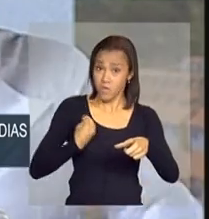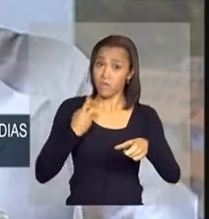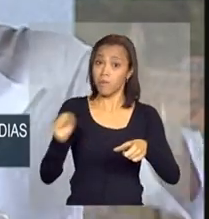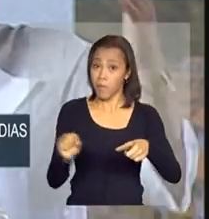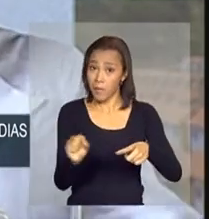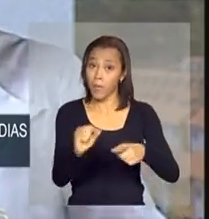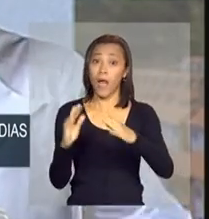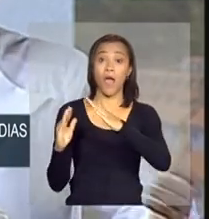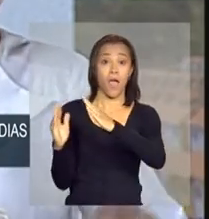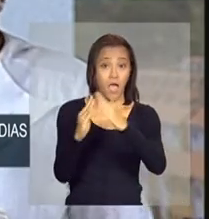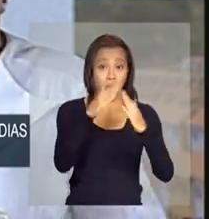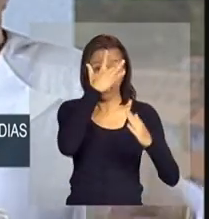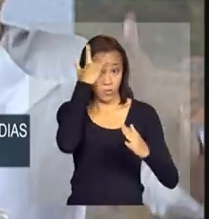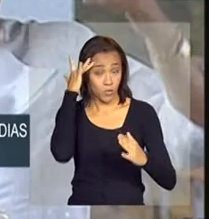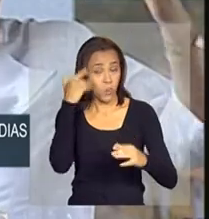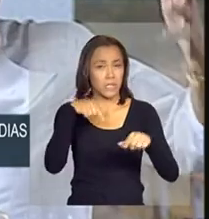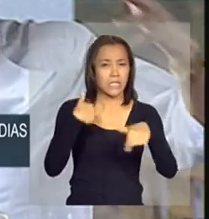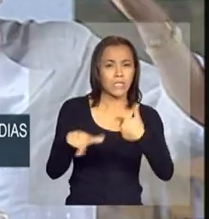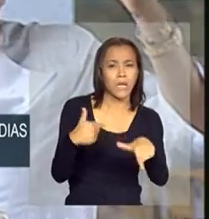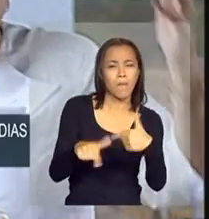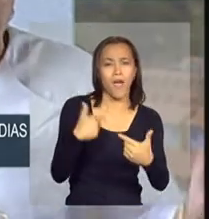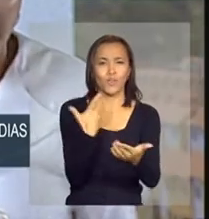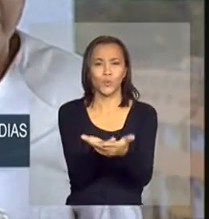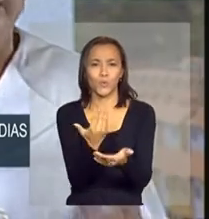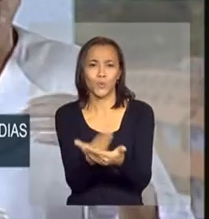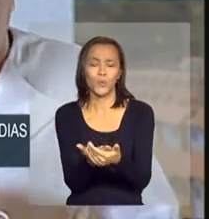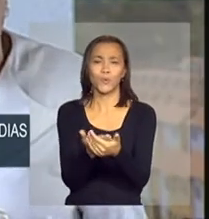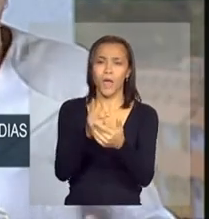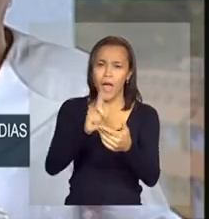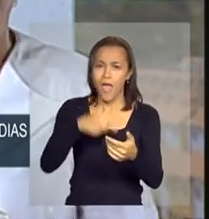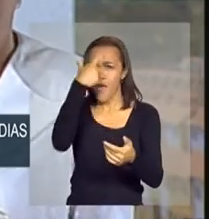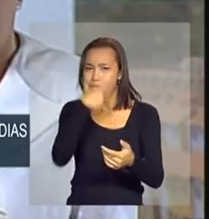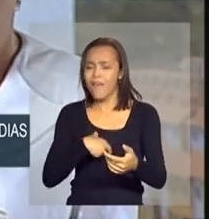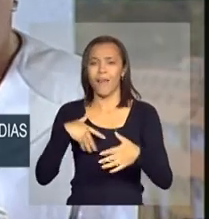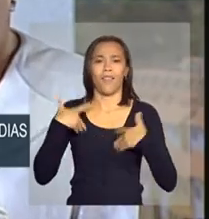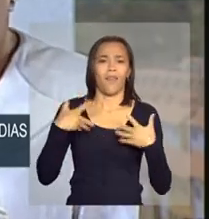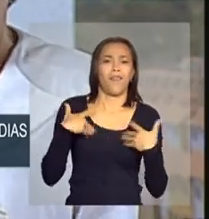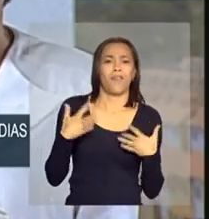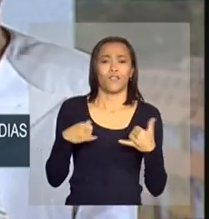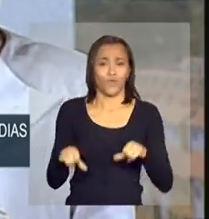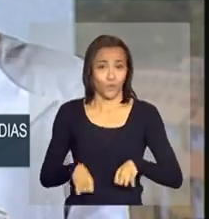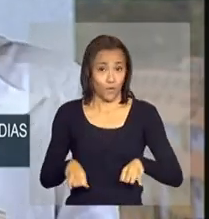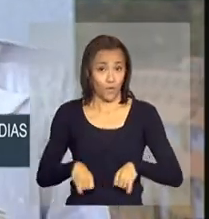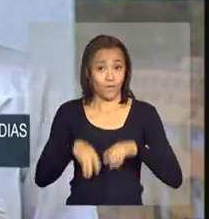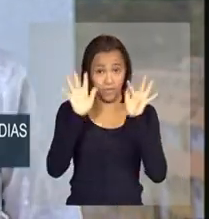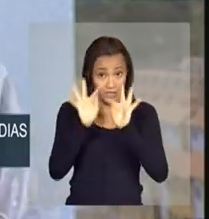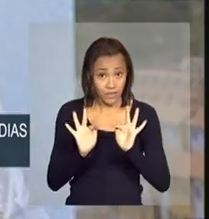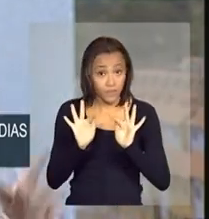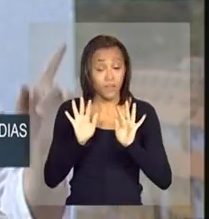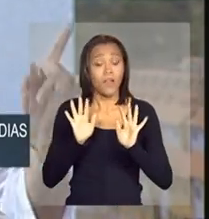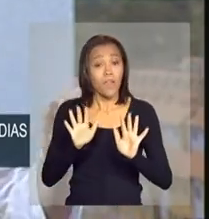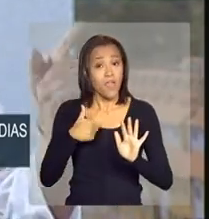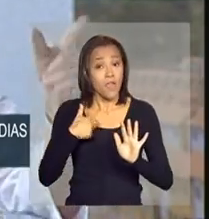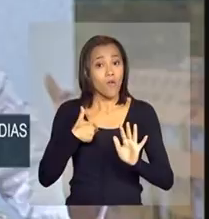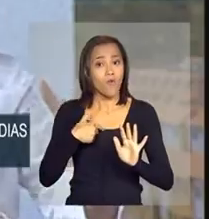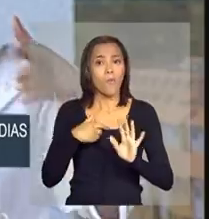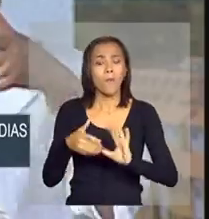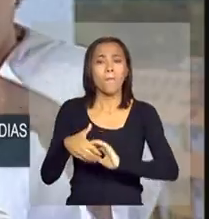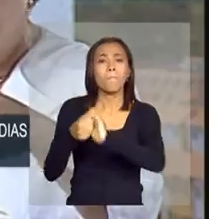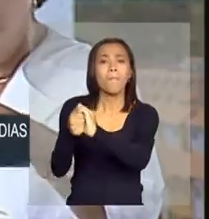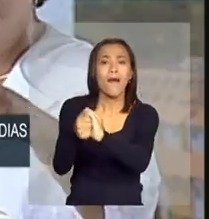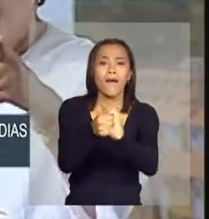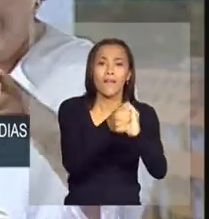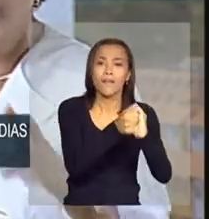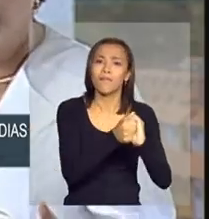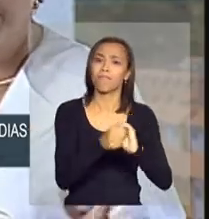pessoas trabalham estudam tão alegres felizes sofrem eu queria dar os parabéns e a cada